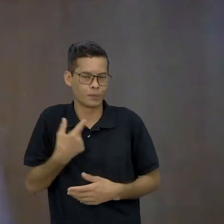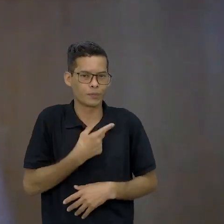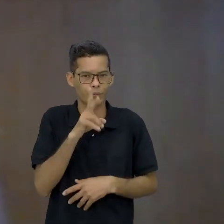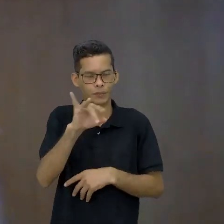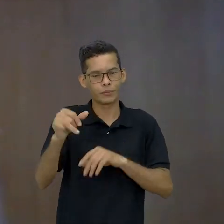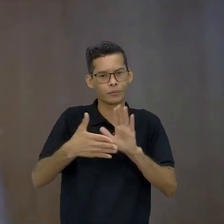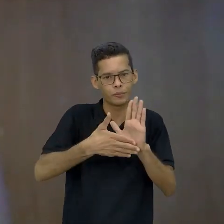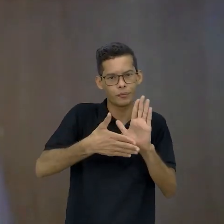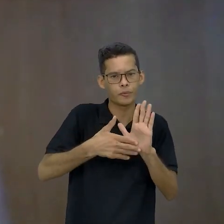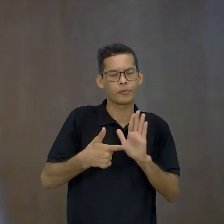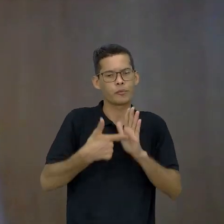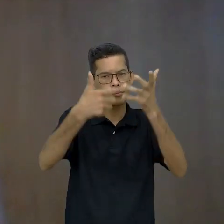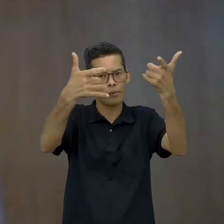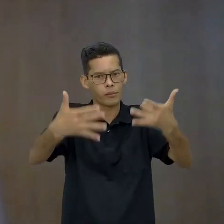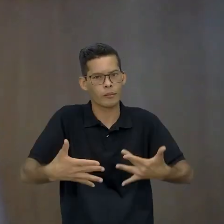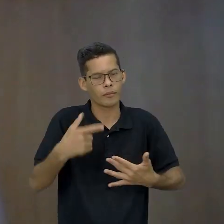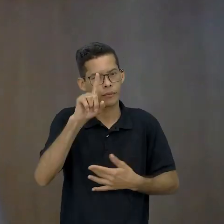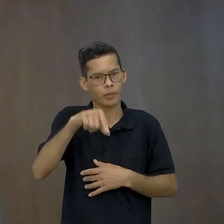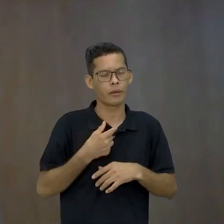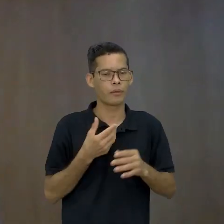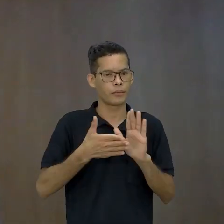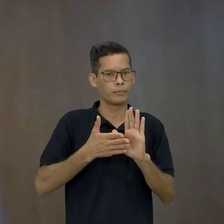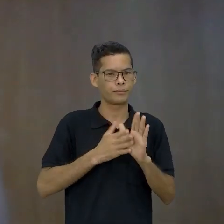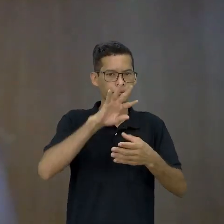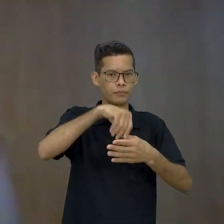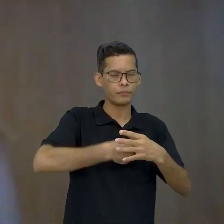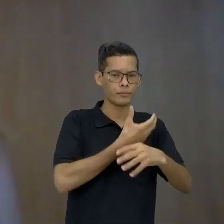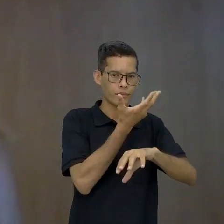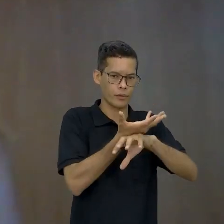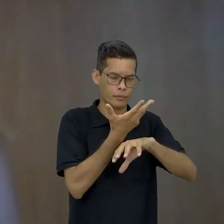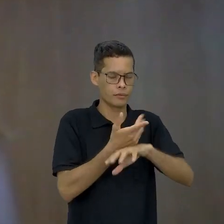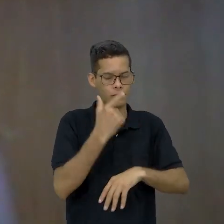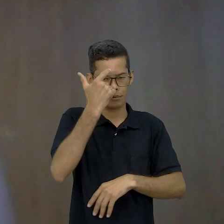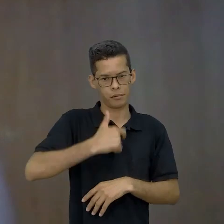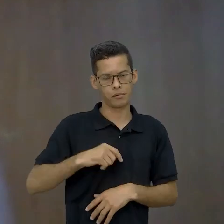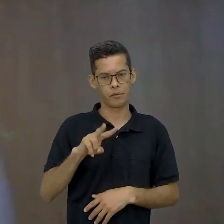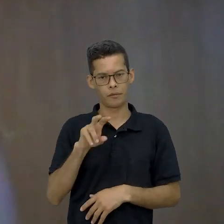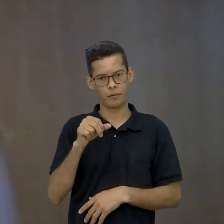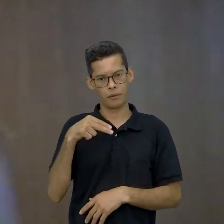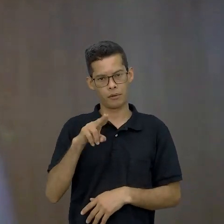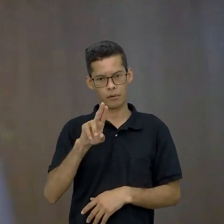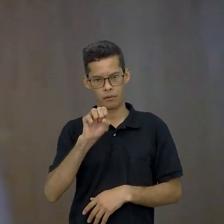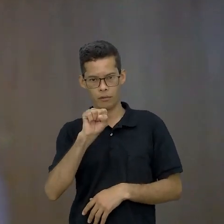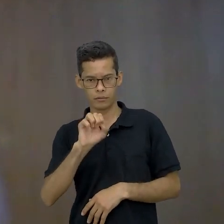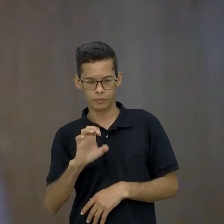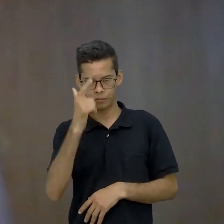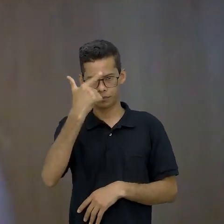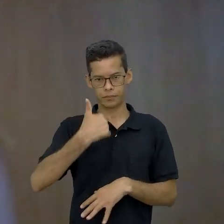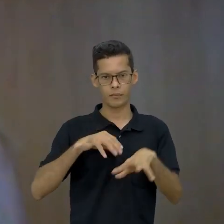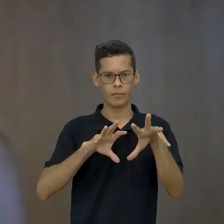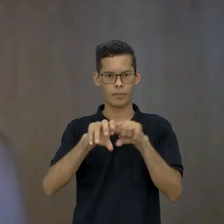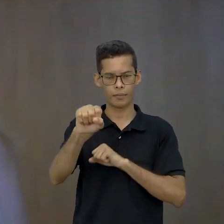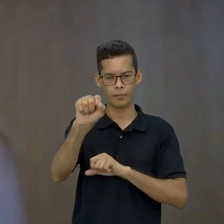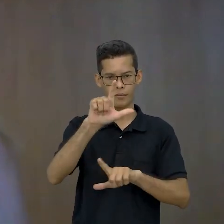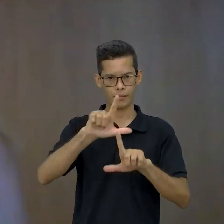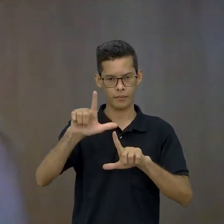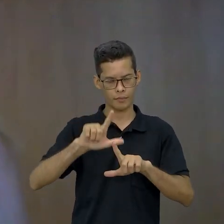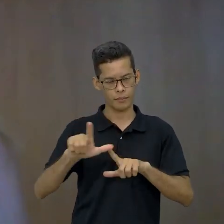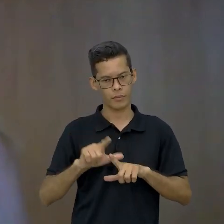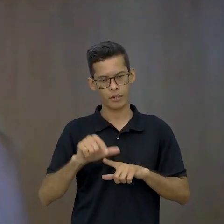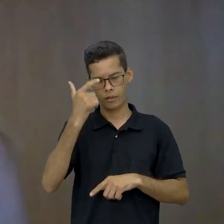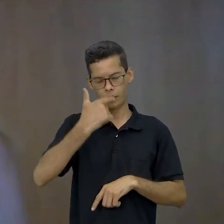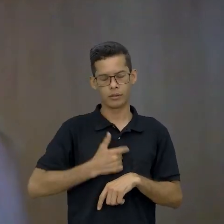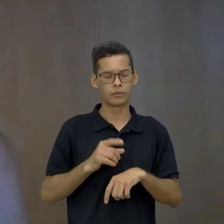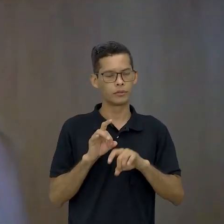uma proposta de trabalho interdisciplinar, né? Sou a professora Vanuse, sou formada em letras, sou especialista em gestão